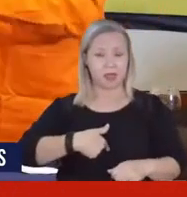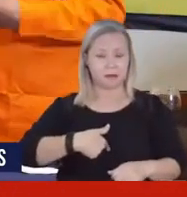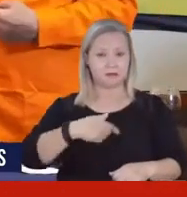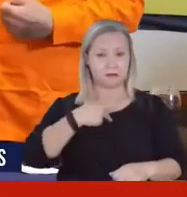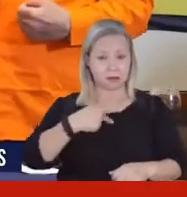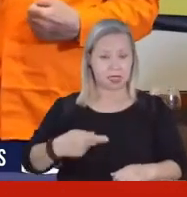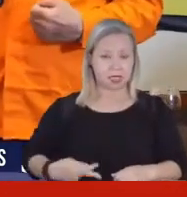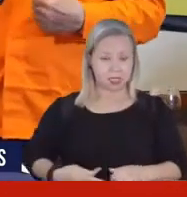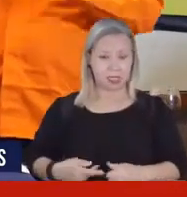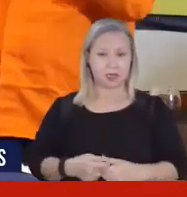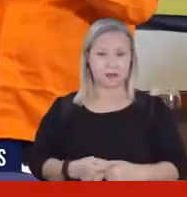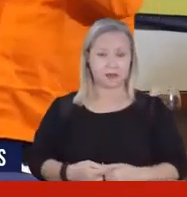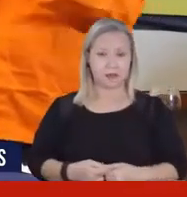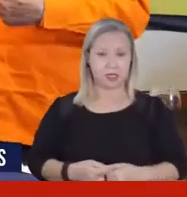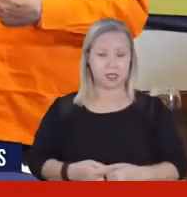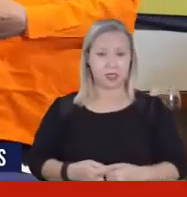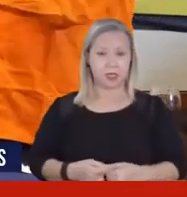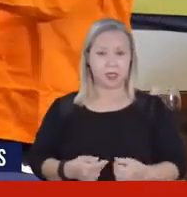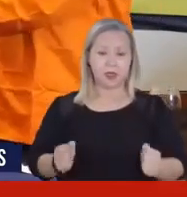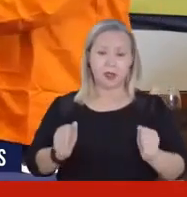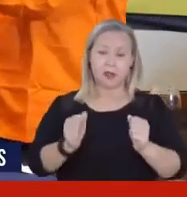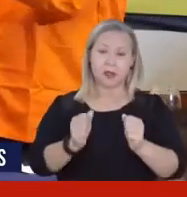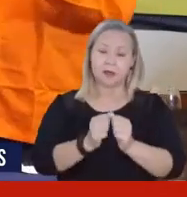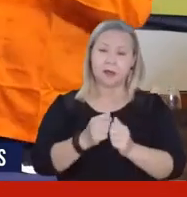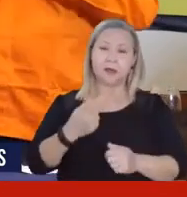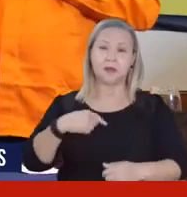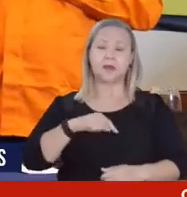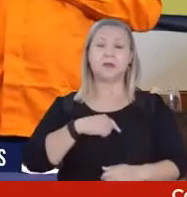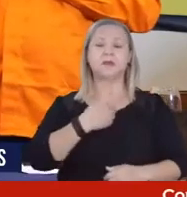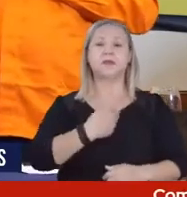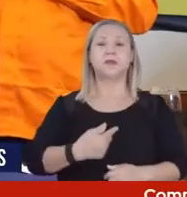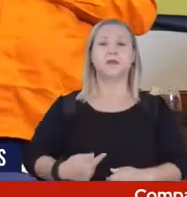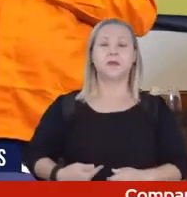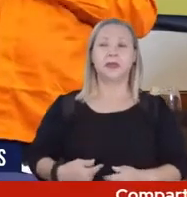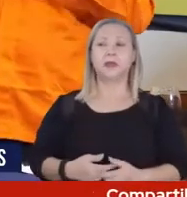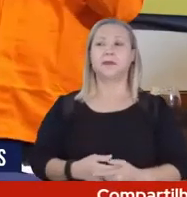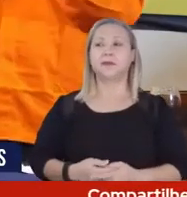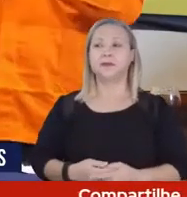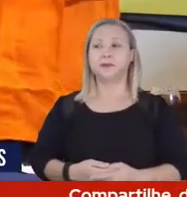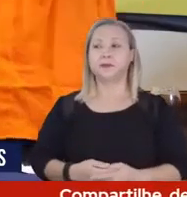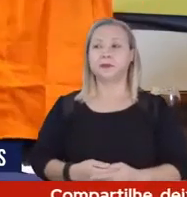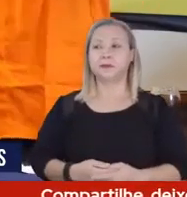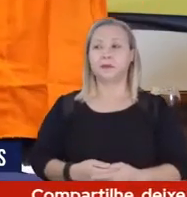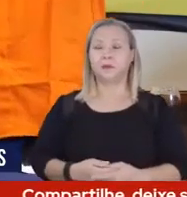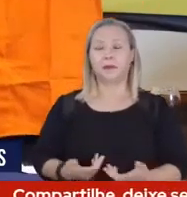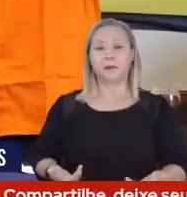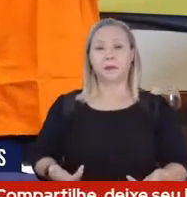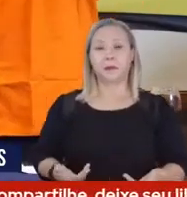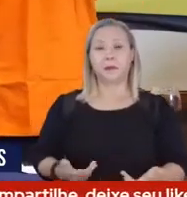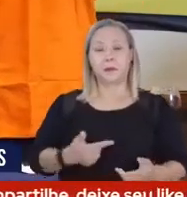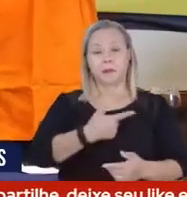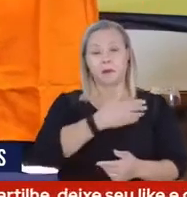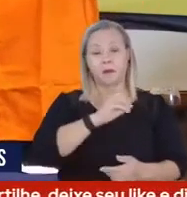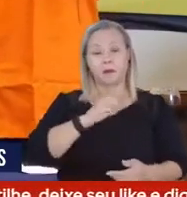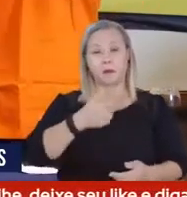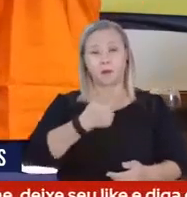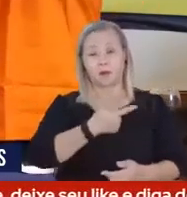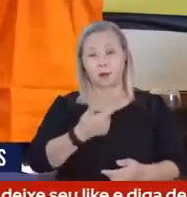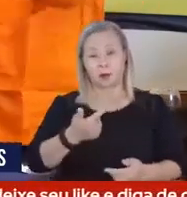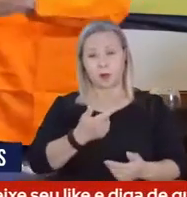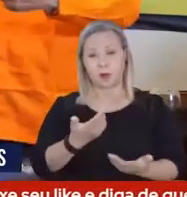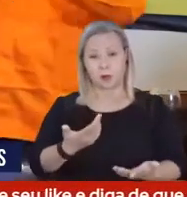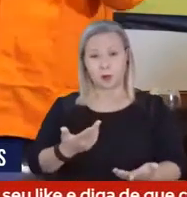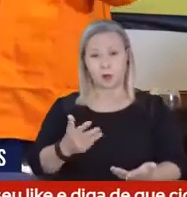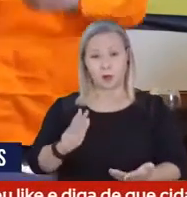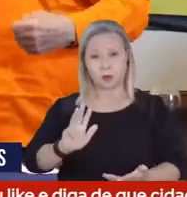o nosso governo. Os nossos governos, com a eleição do presidente Lula em 2002, começamos, aqui já foi dito, de Eduardo Dutra também, depois